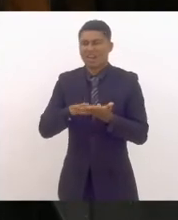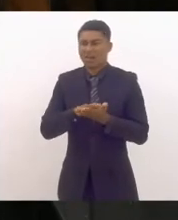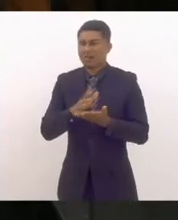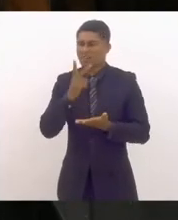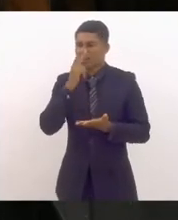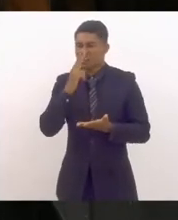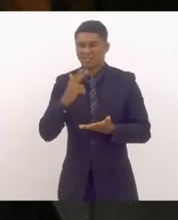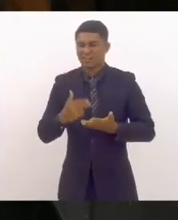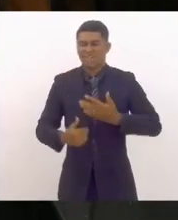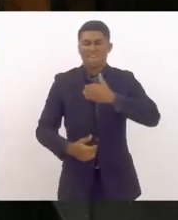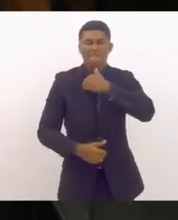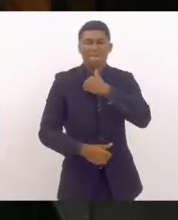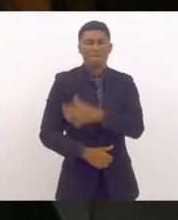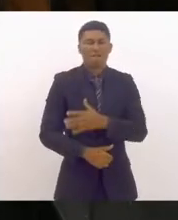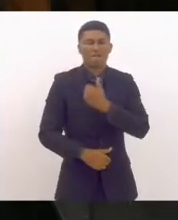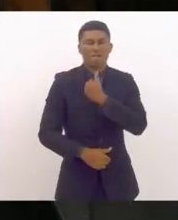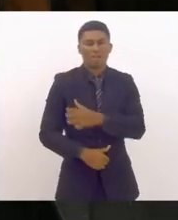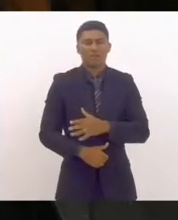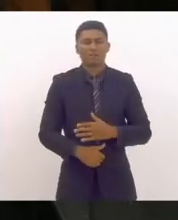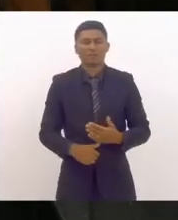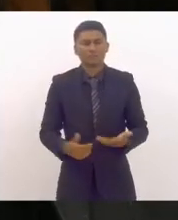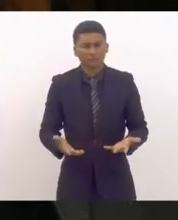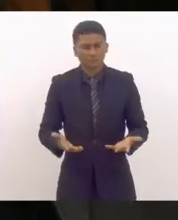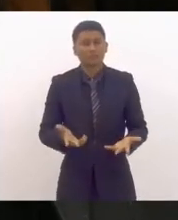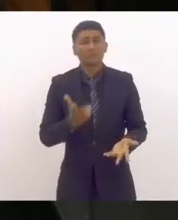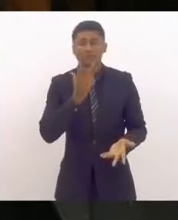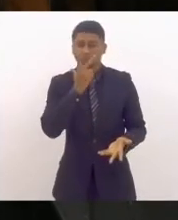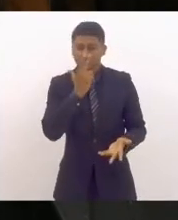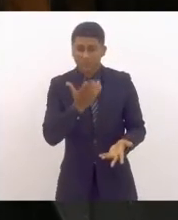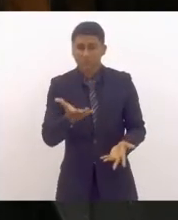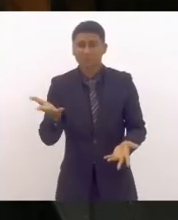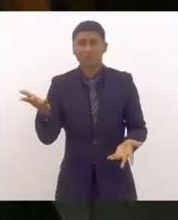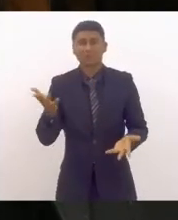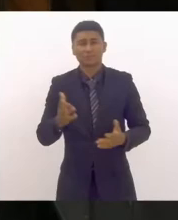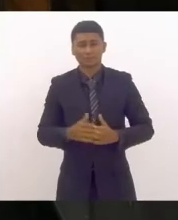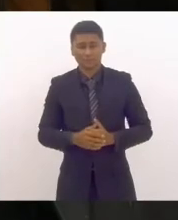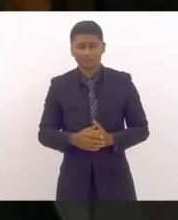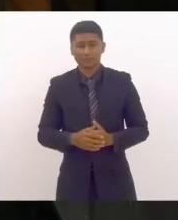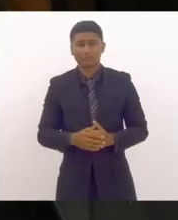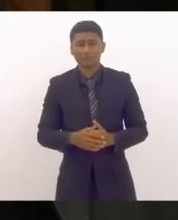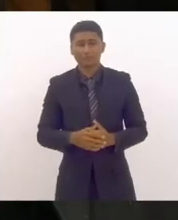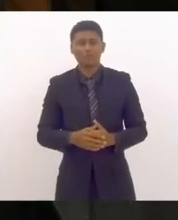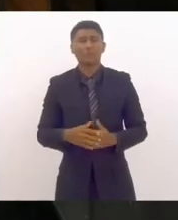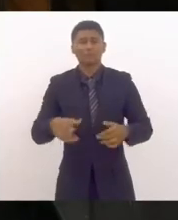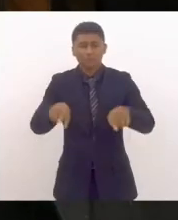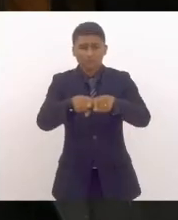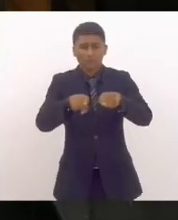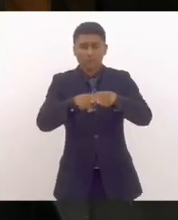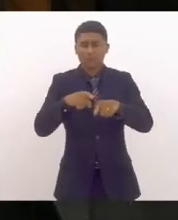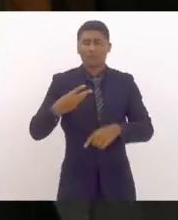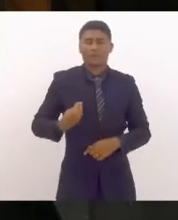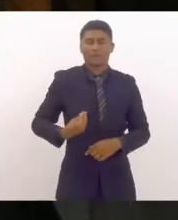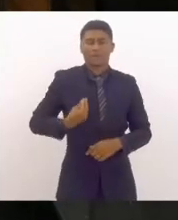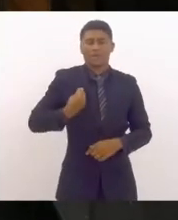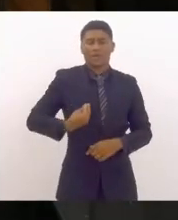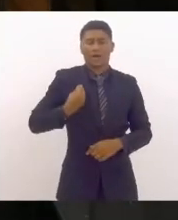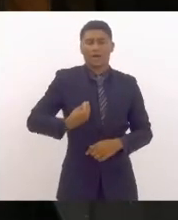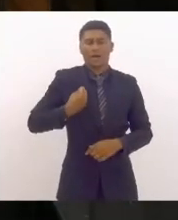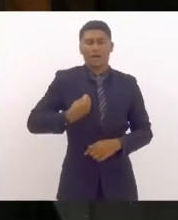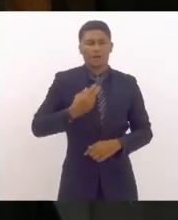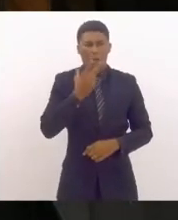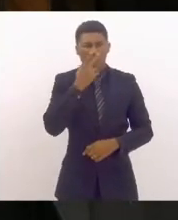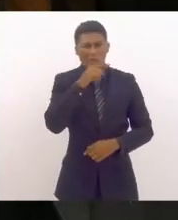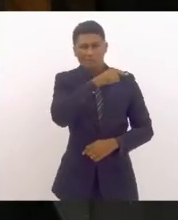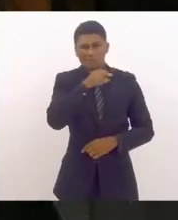desprovido de valores como a própria defesa da vida embora se discurse sobre dependa da